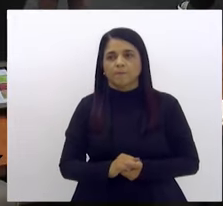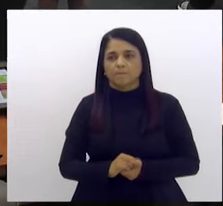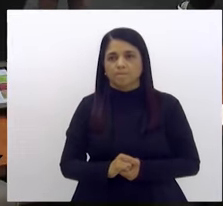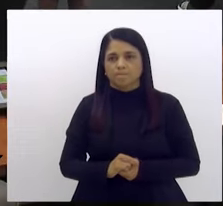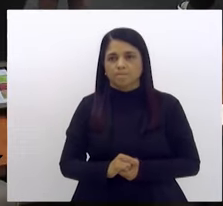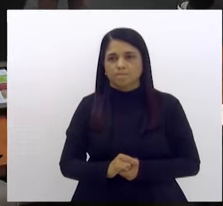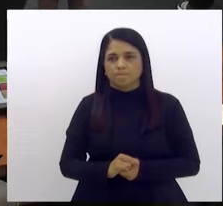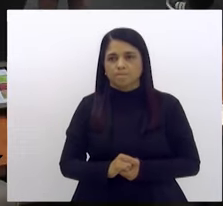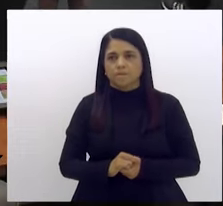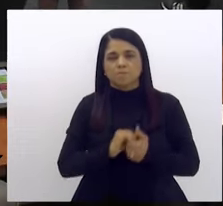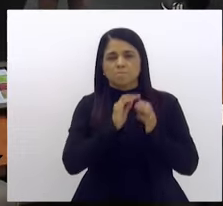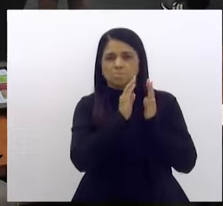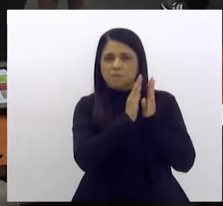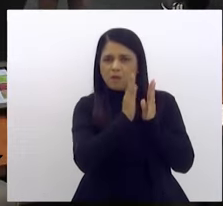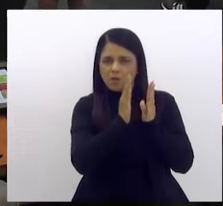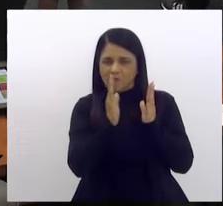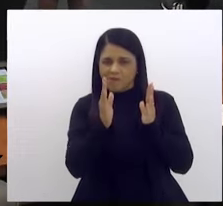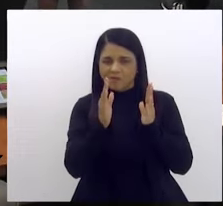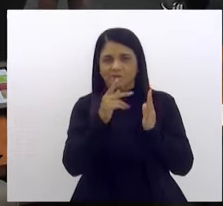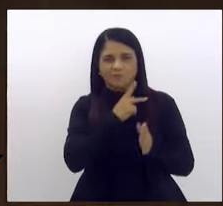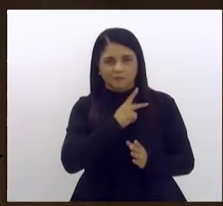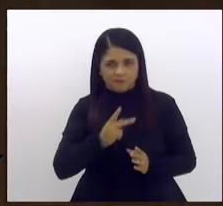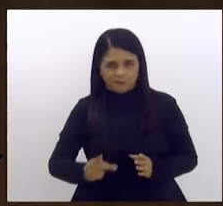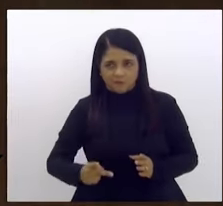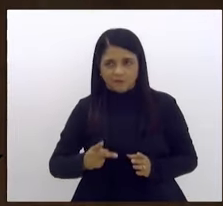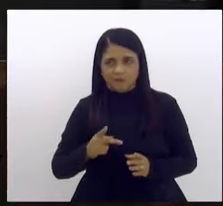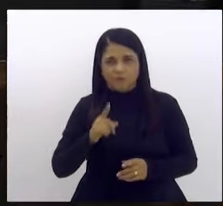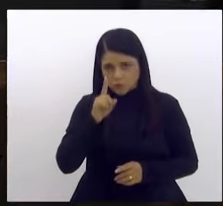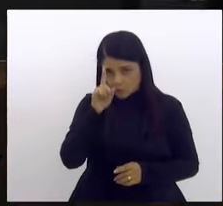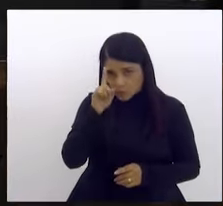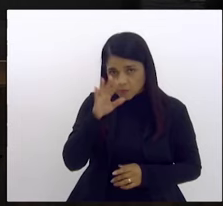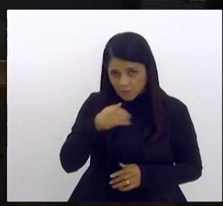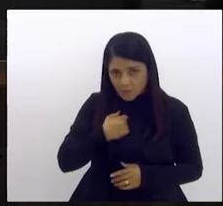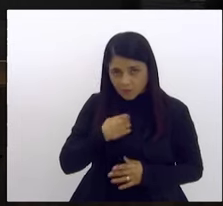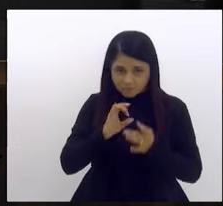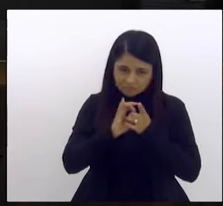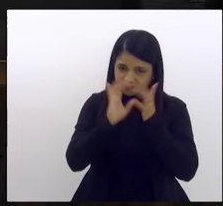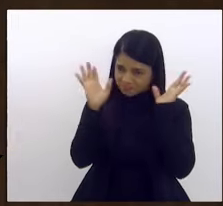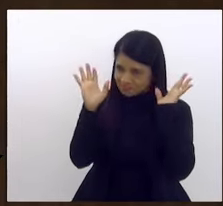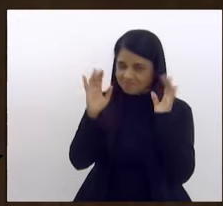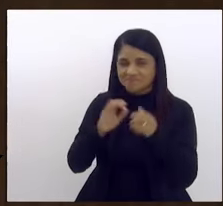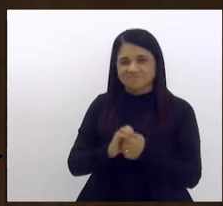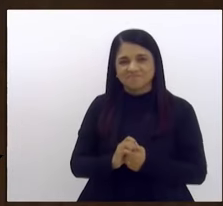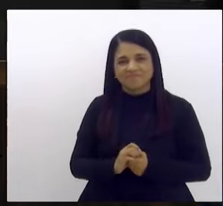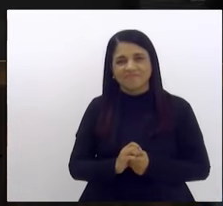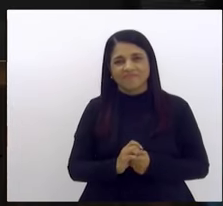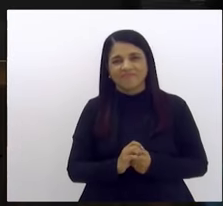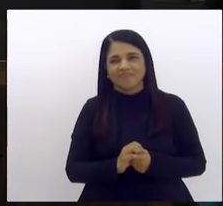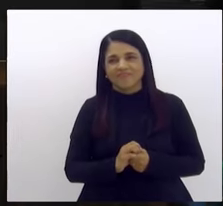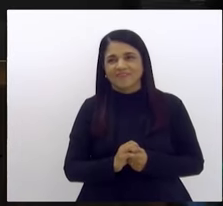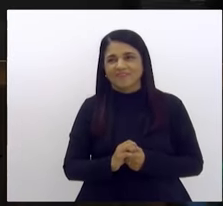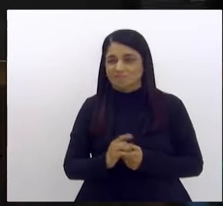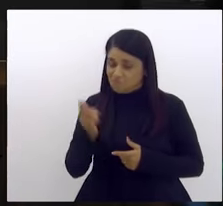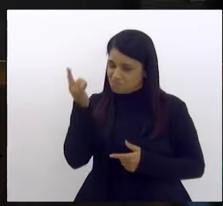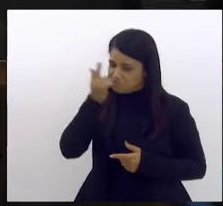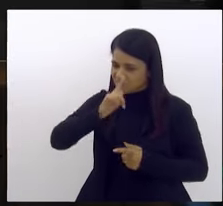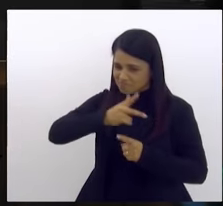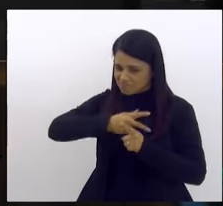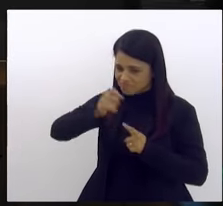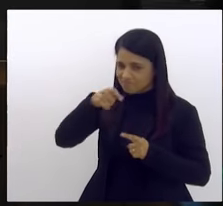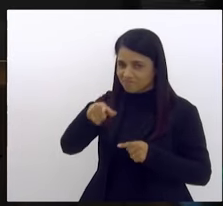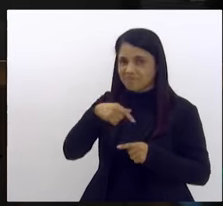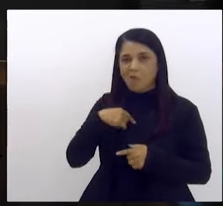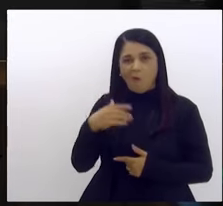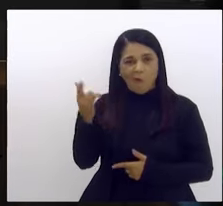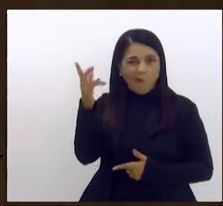Presidente, pela ordem. Posso um minutinho? À vontade. Presidente. O senhor é o campeão do momento, eu tenho que ficar aqui